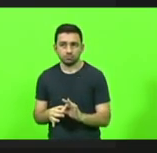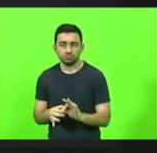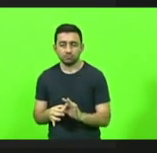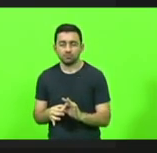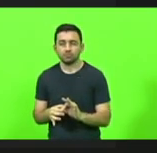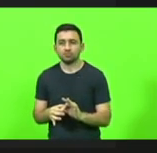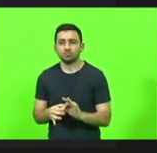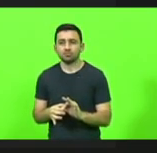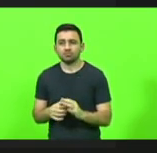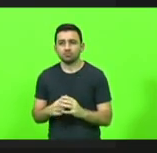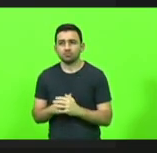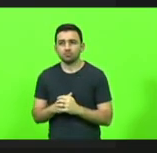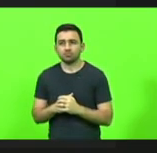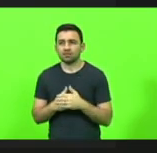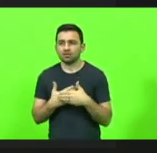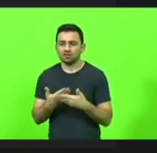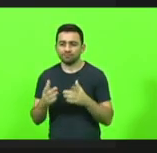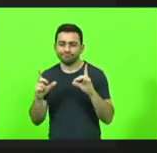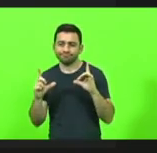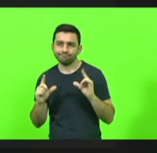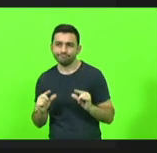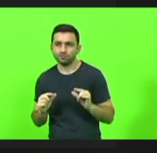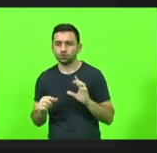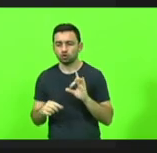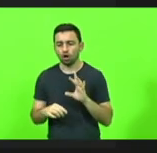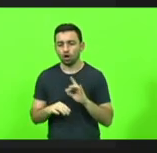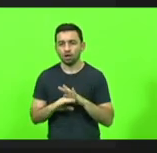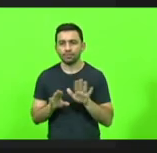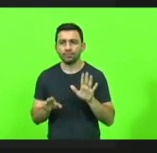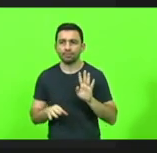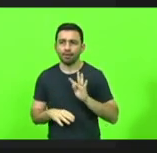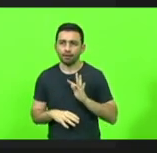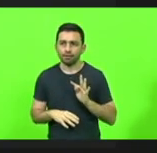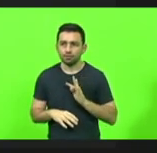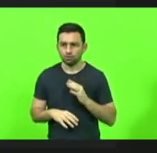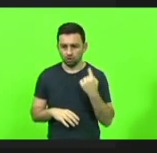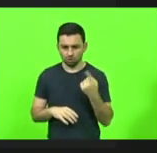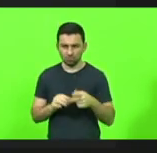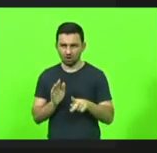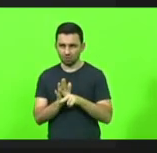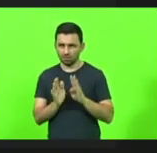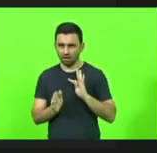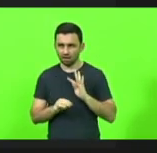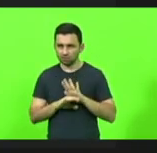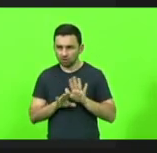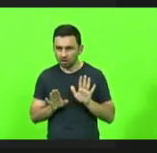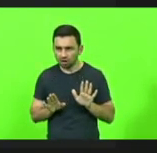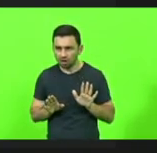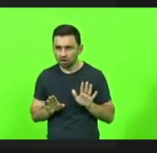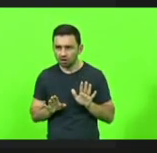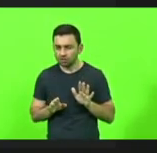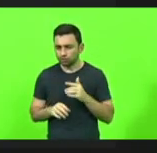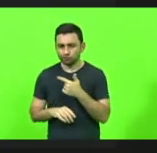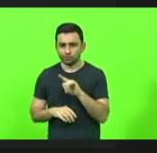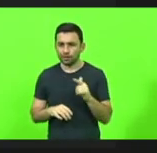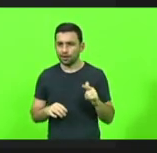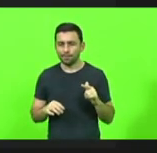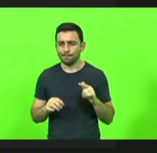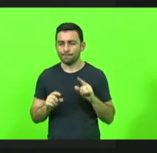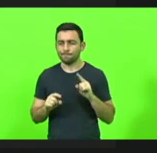de sermos reduzidos a técnicos. Nós não somos técnicos, nós não temos uma fórmula mágica